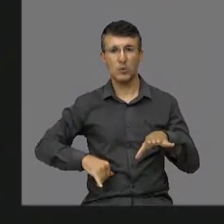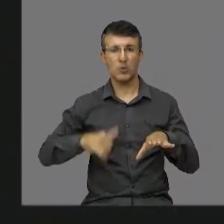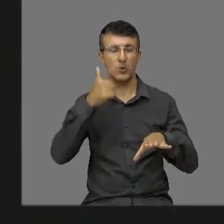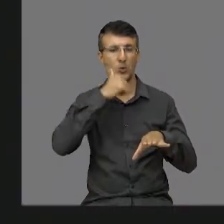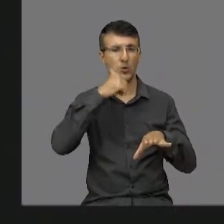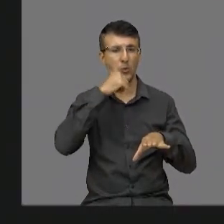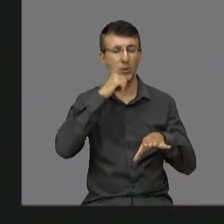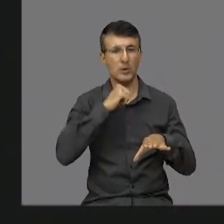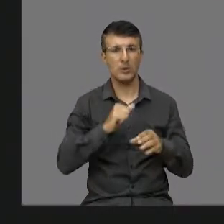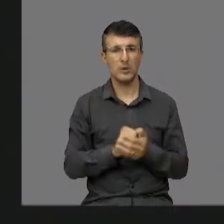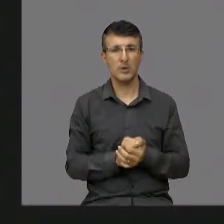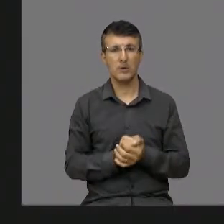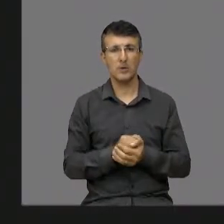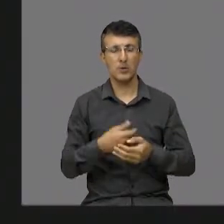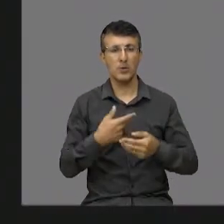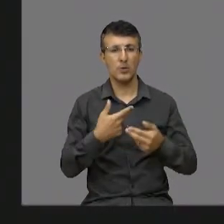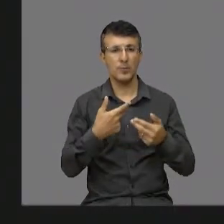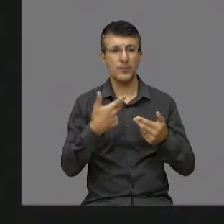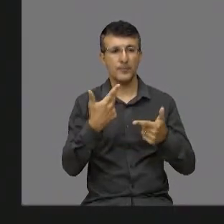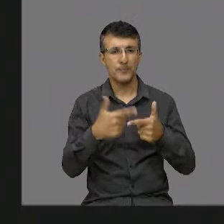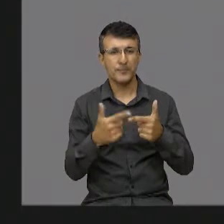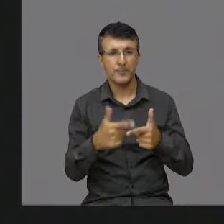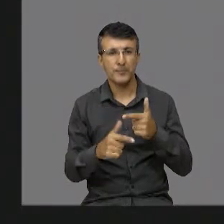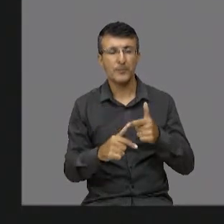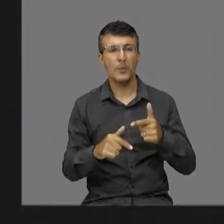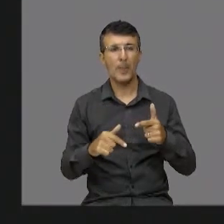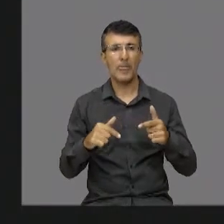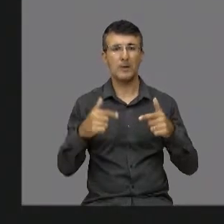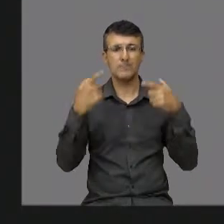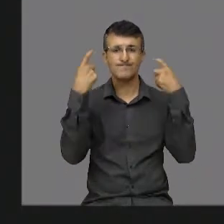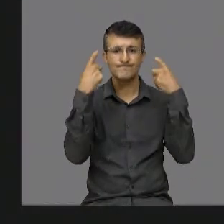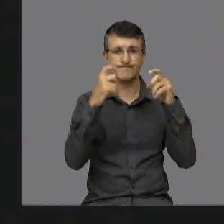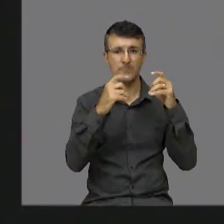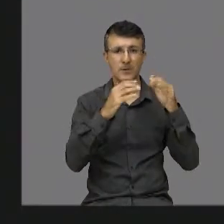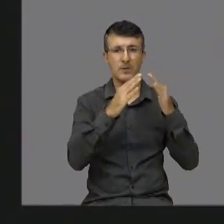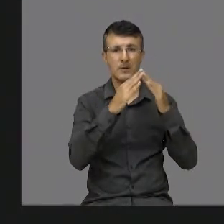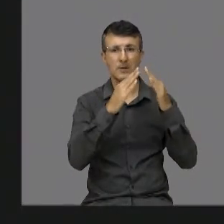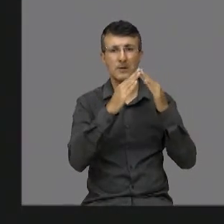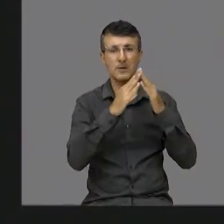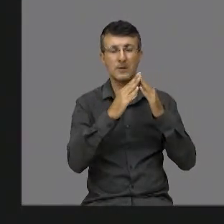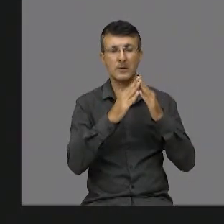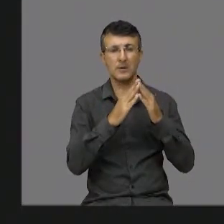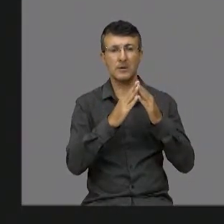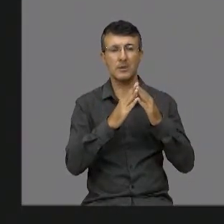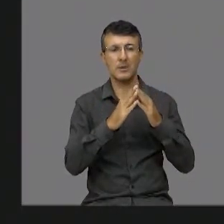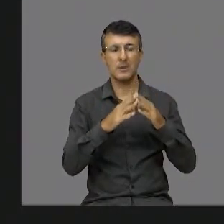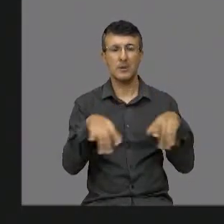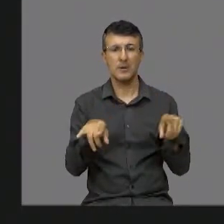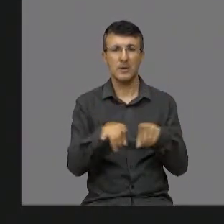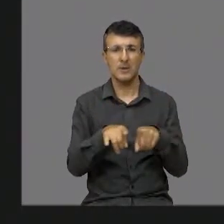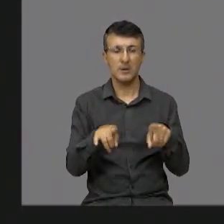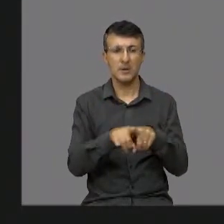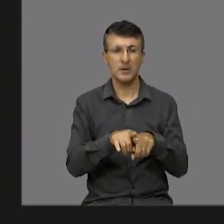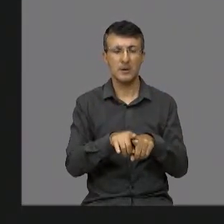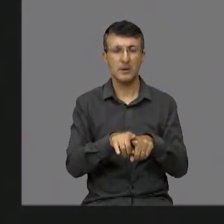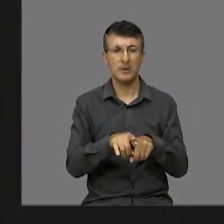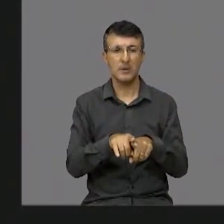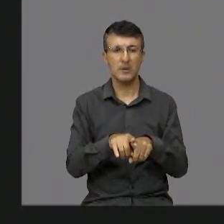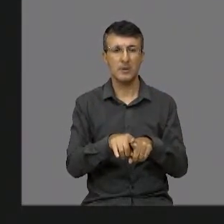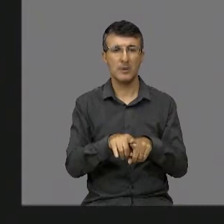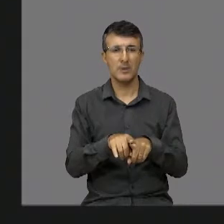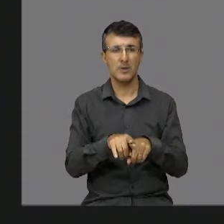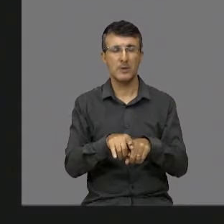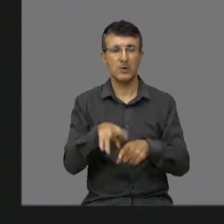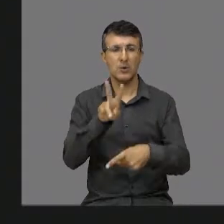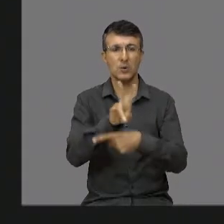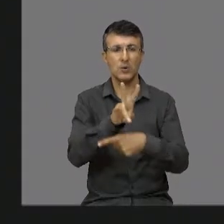doméstica e realiza acompanhamento de medidas protetivas determinadas pela Justiça.